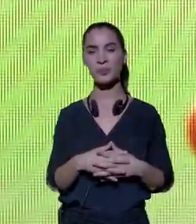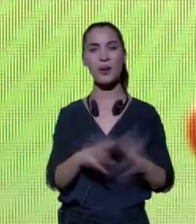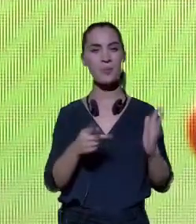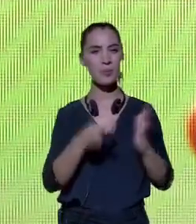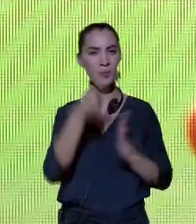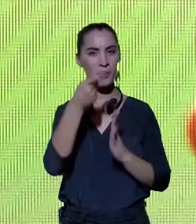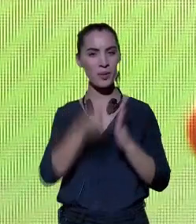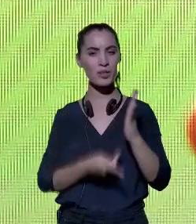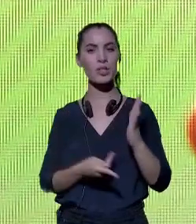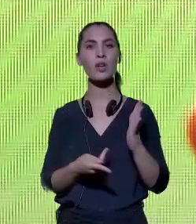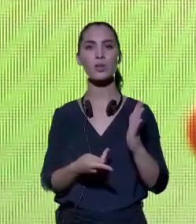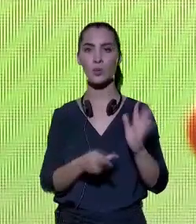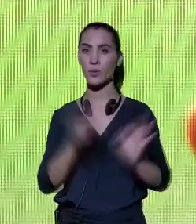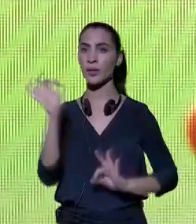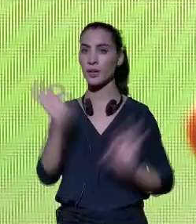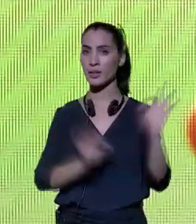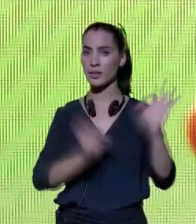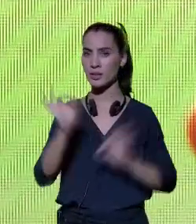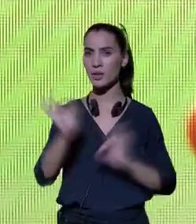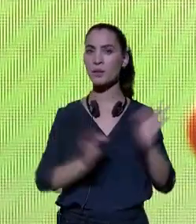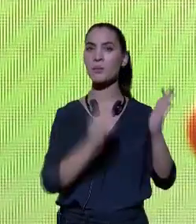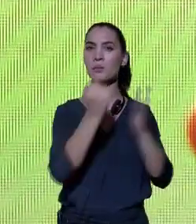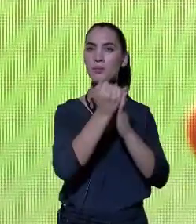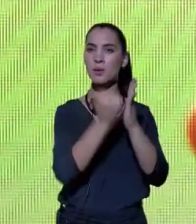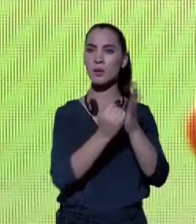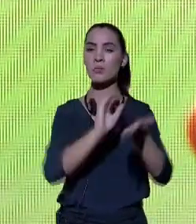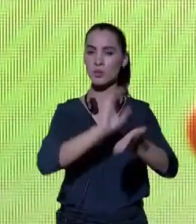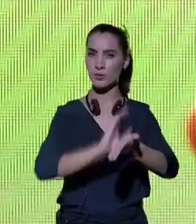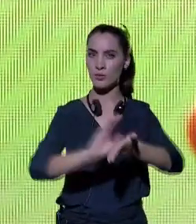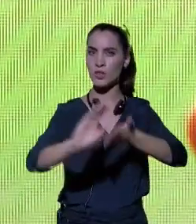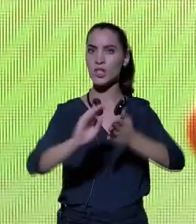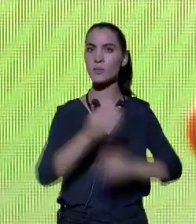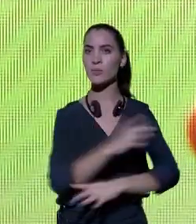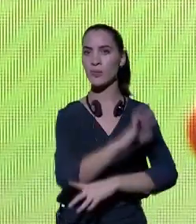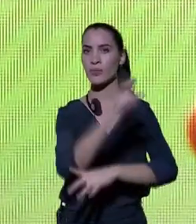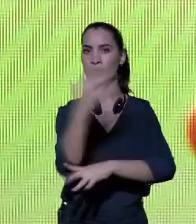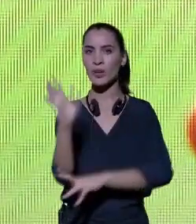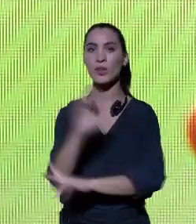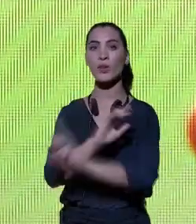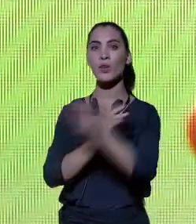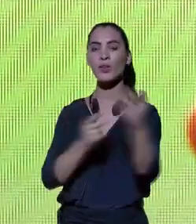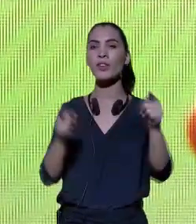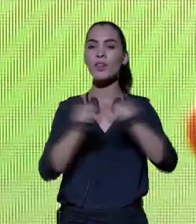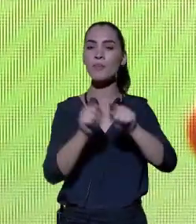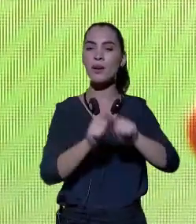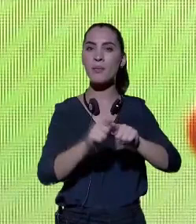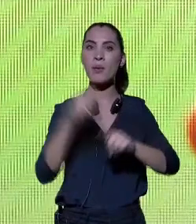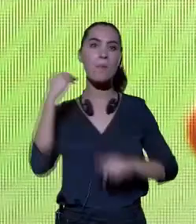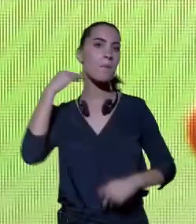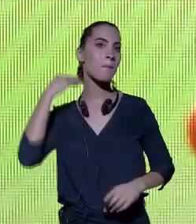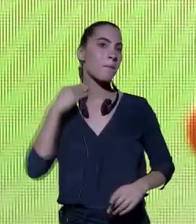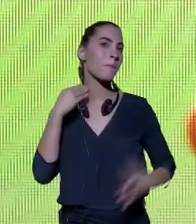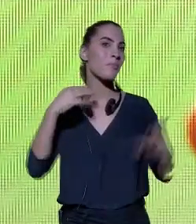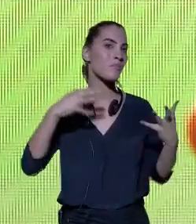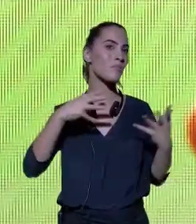É um projeto desenvolvido pelo Programa de Investimentos em Florestas e pelo Banco Mundial.